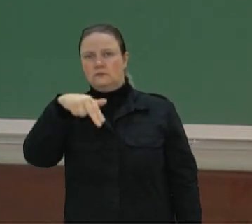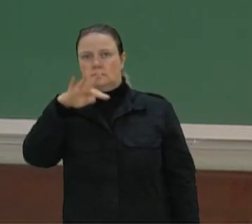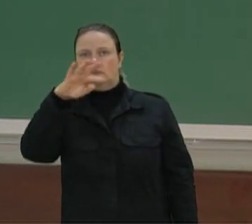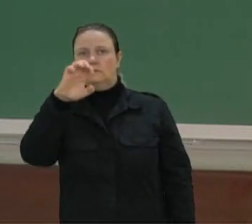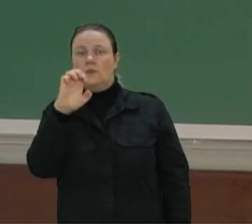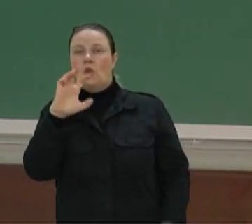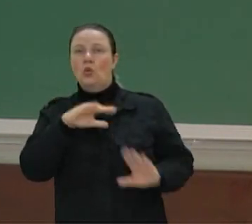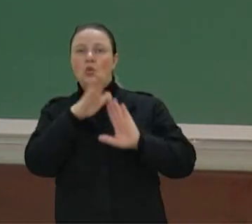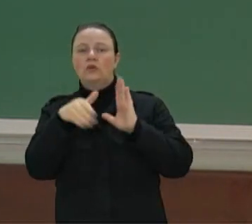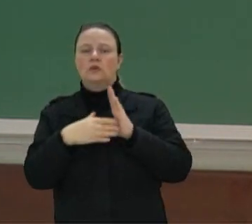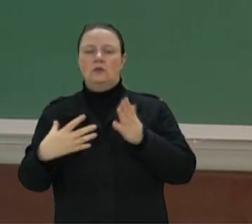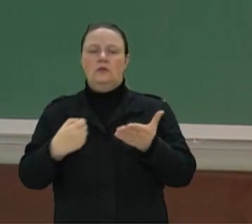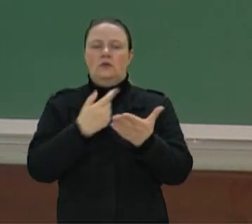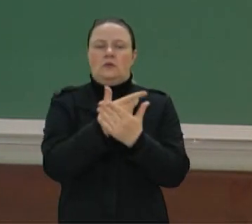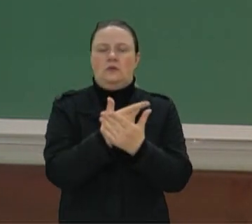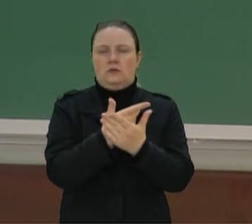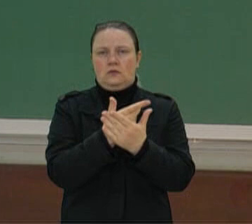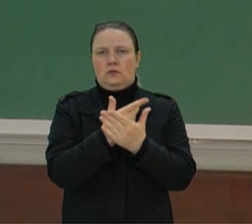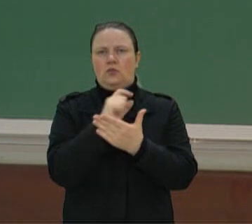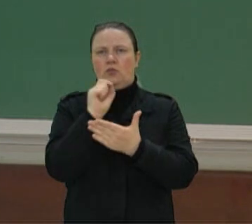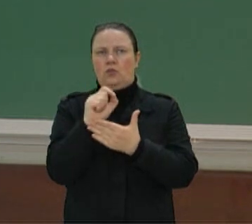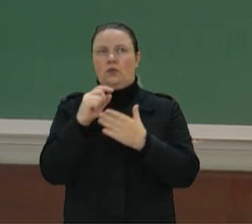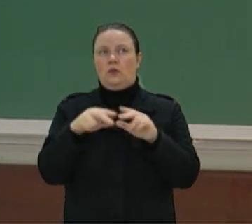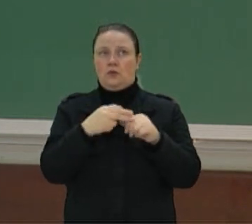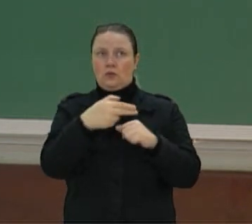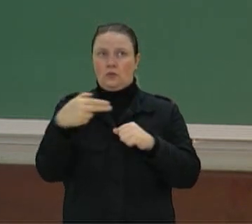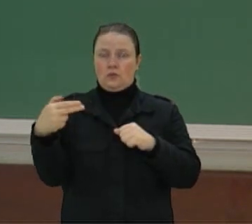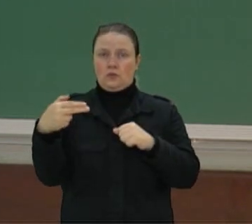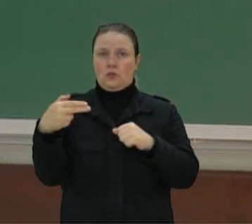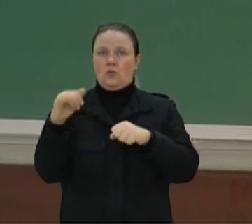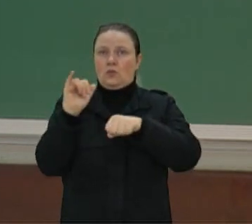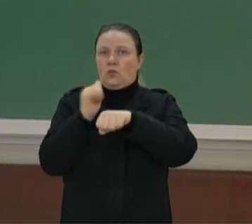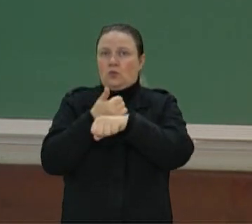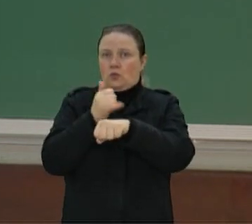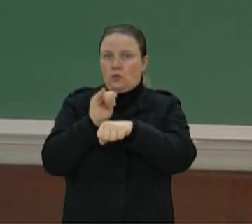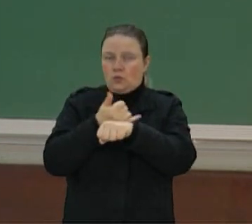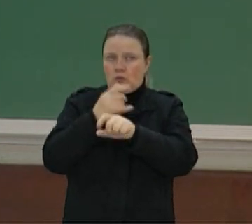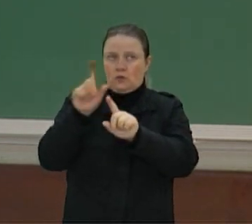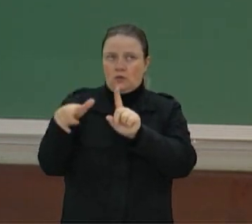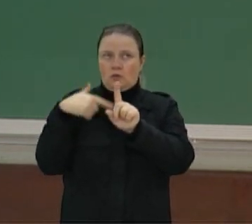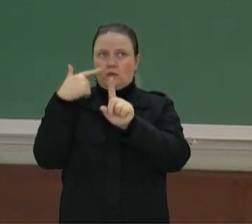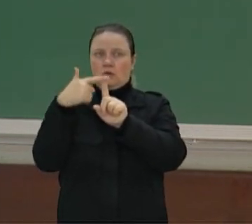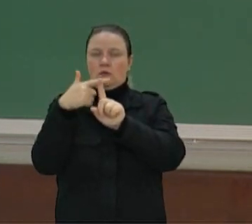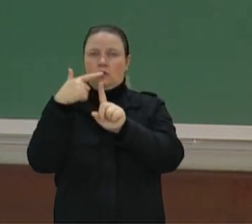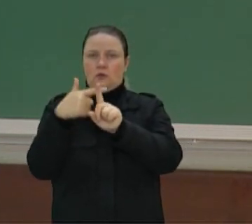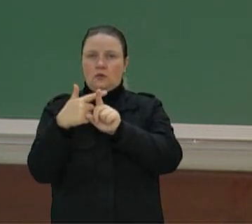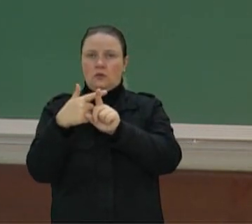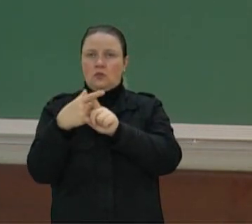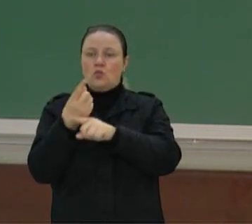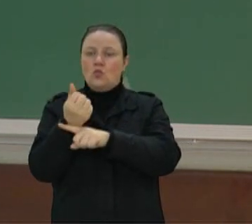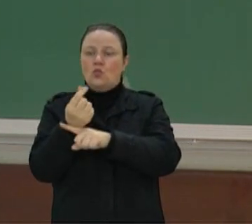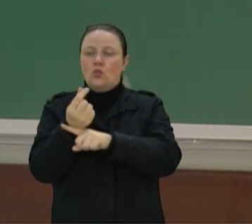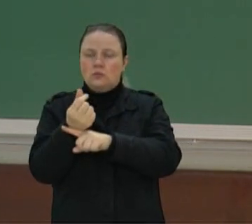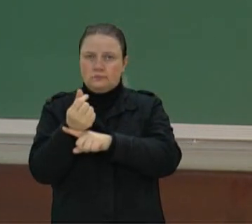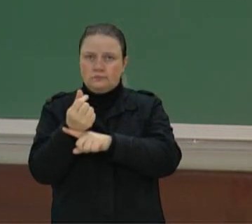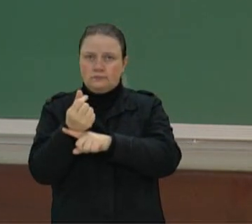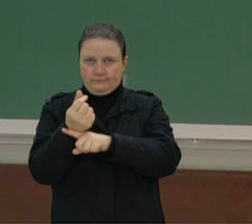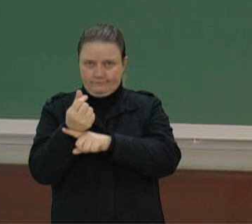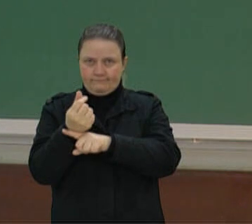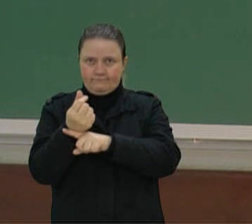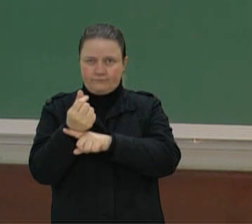vai pagar, o que que vai ser? Vai ser igual aos juros mais o capital. Concordam